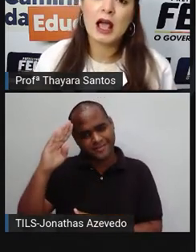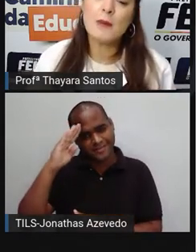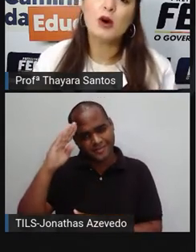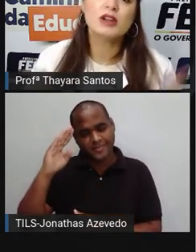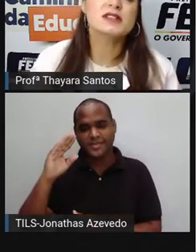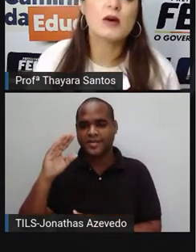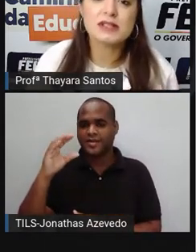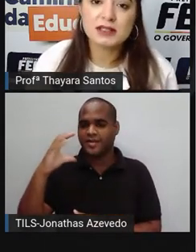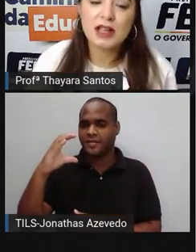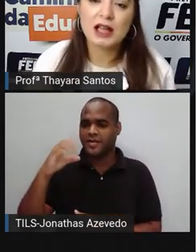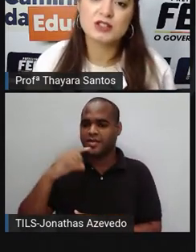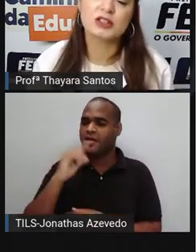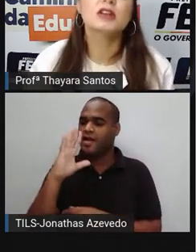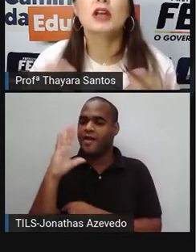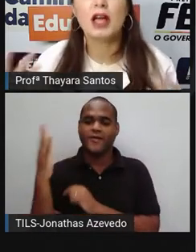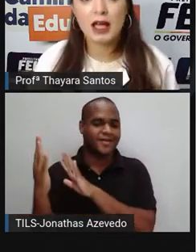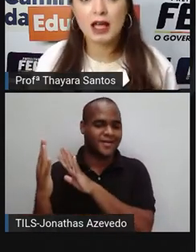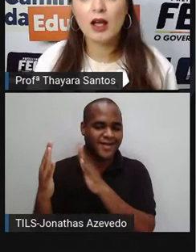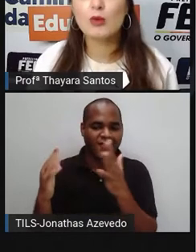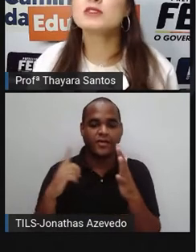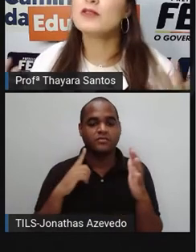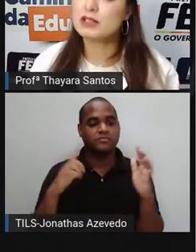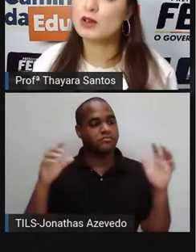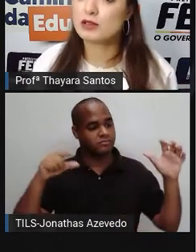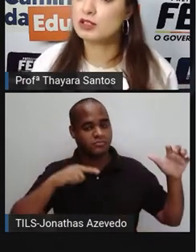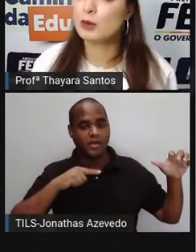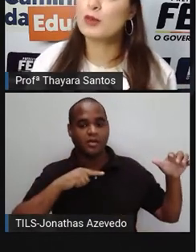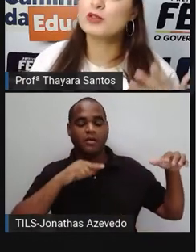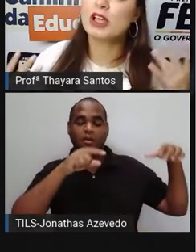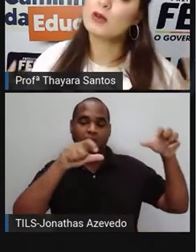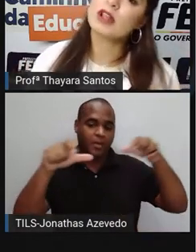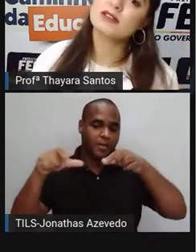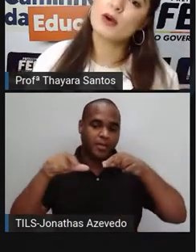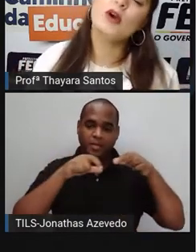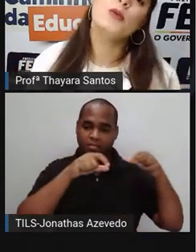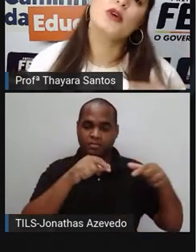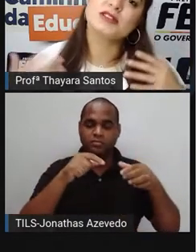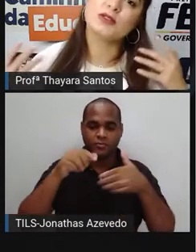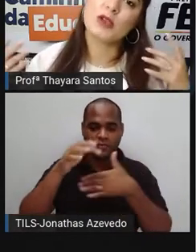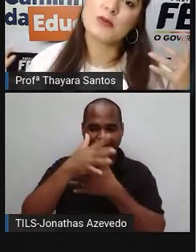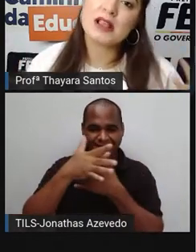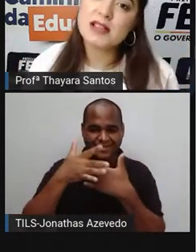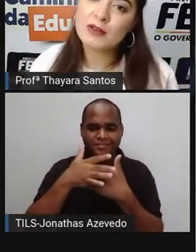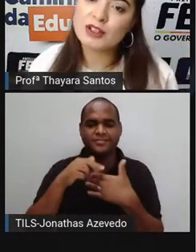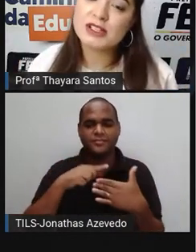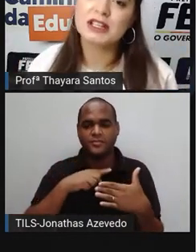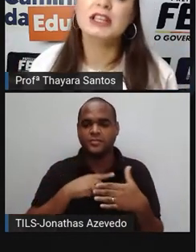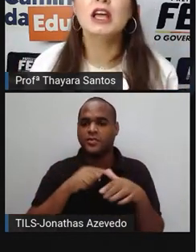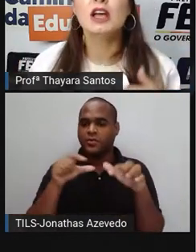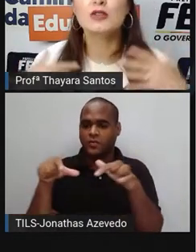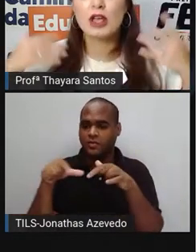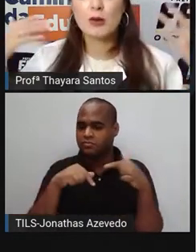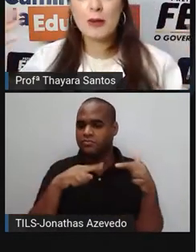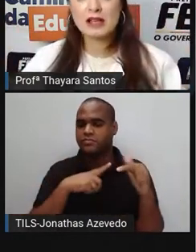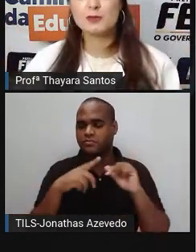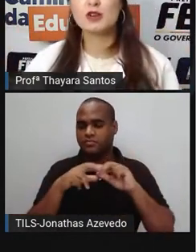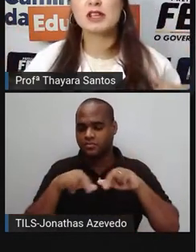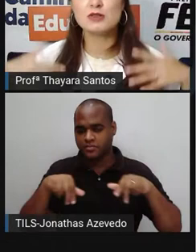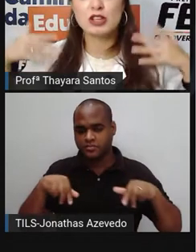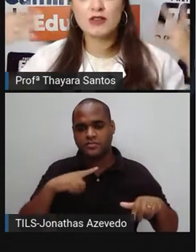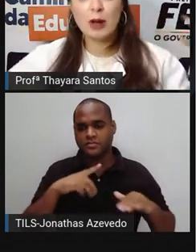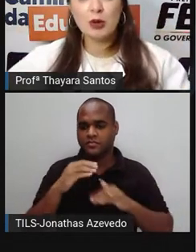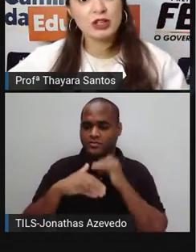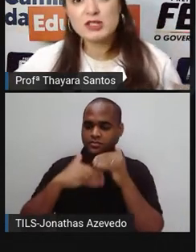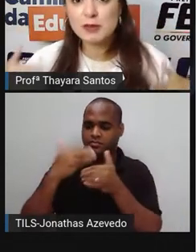exemplo é arborizar uma cidade é um serviço ecossistêmico de regulação porque se eu tenho mais árvores ali eu tenho